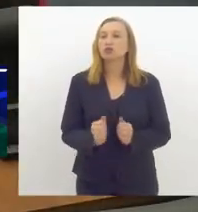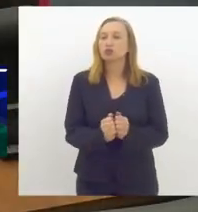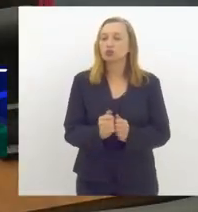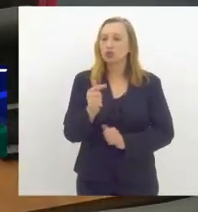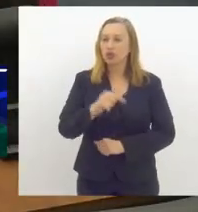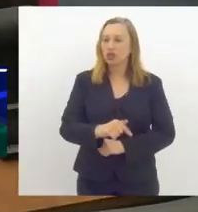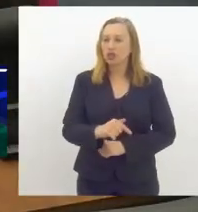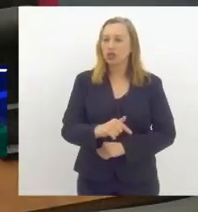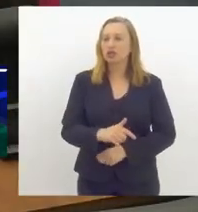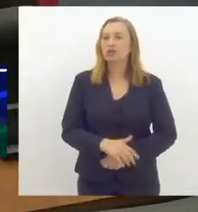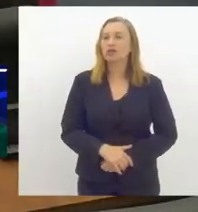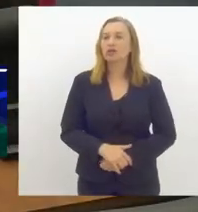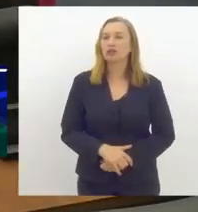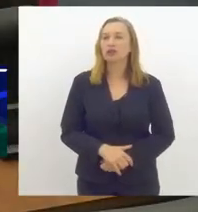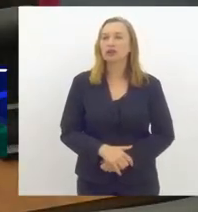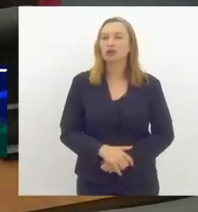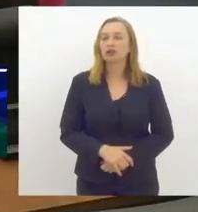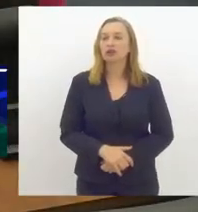aqui